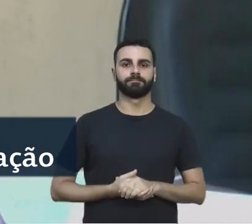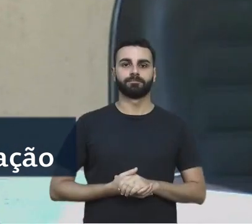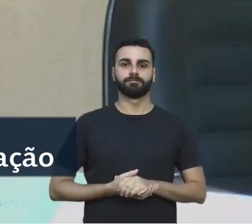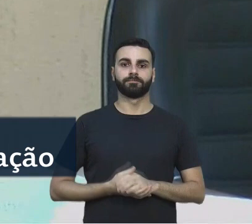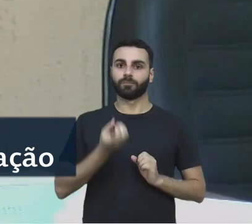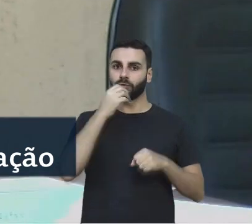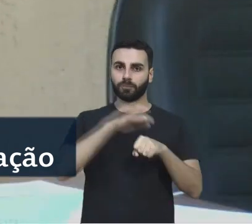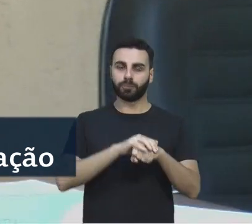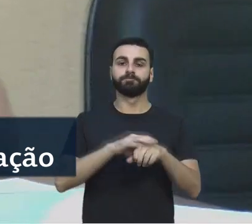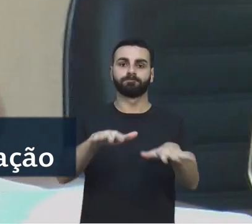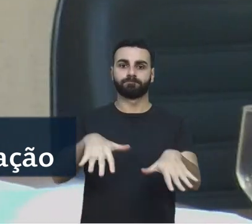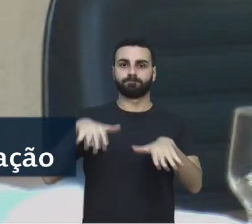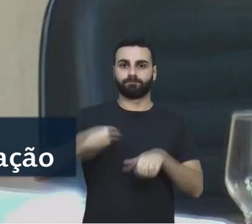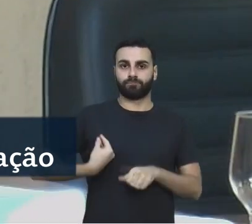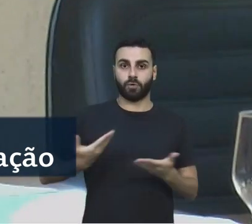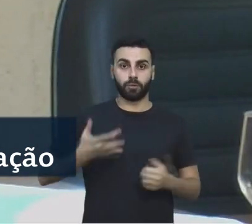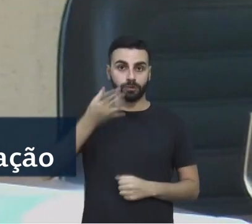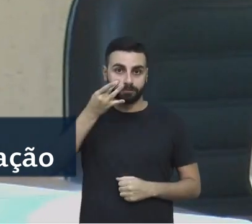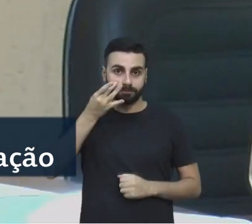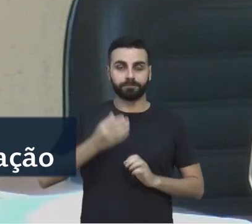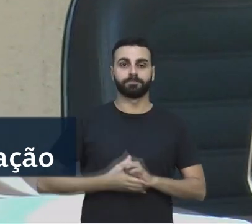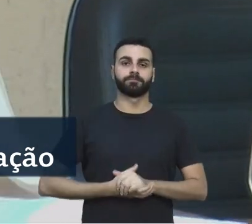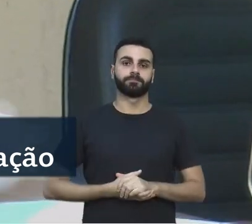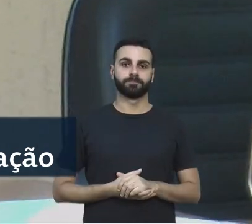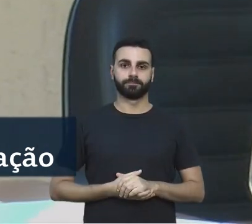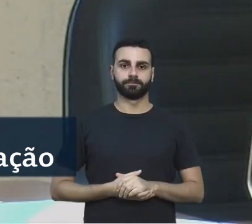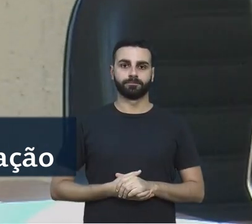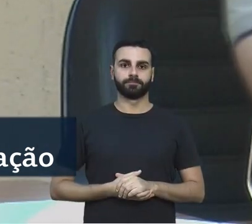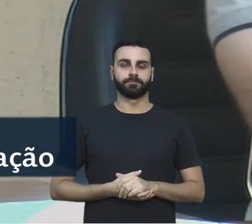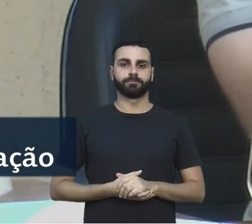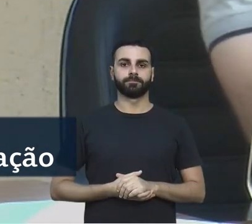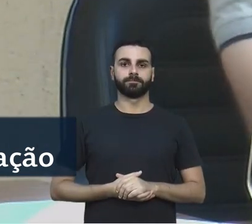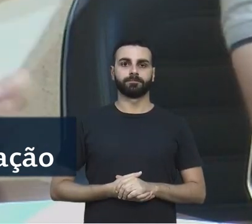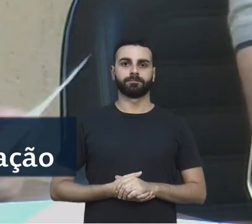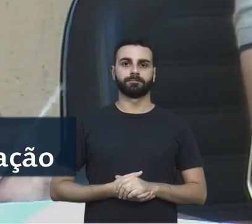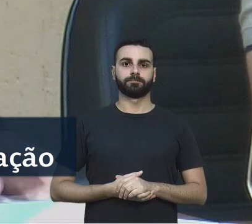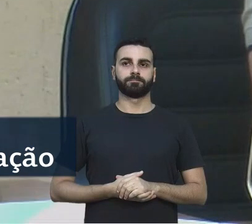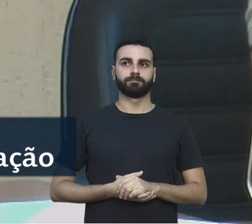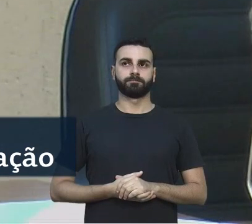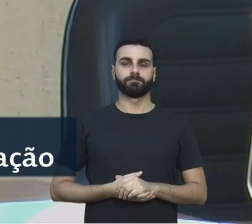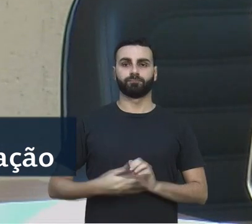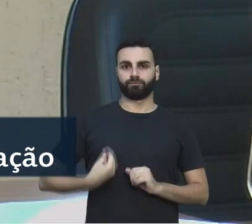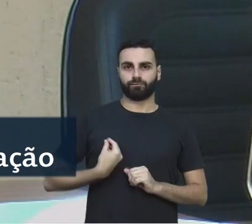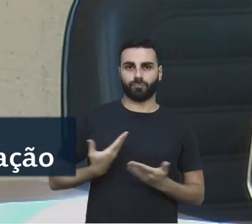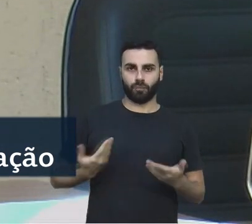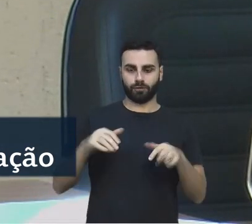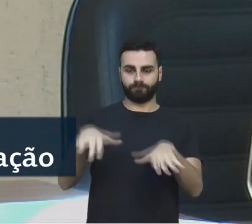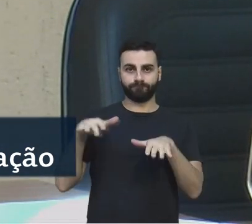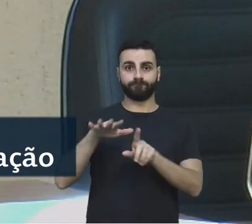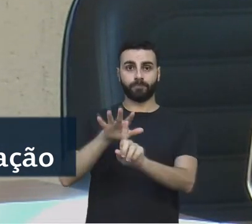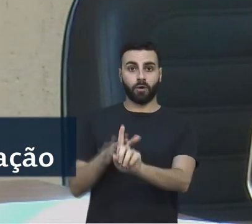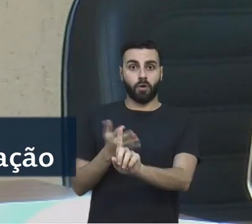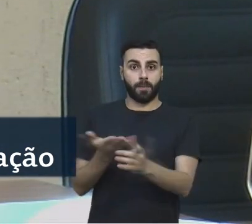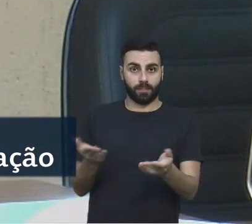sobre uma informação falsa que vem circulando na rede social WhatsApp segundo ele os vereadores